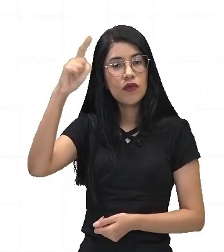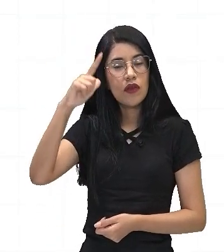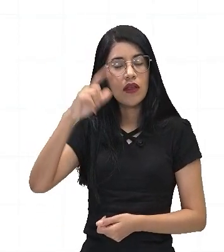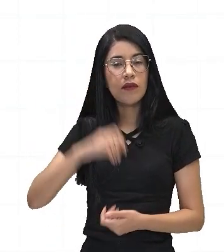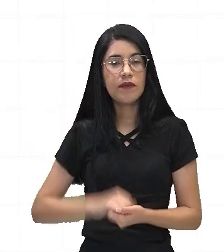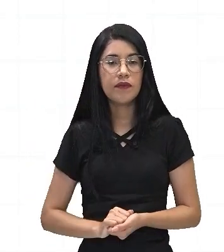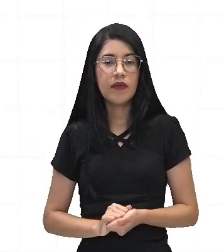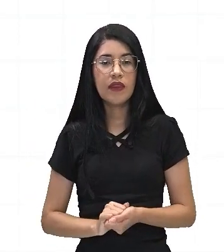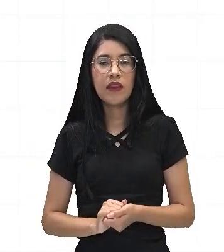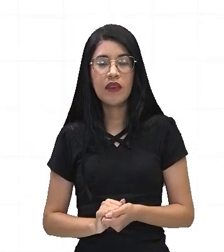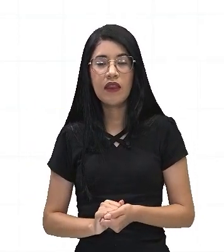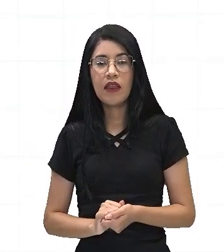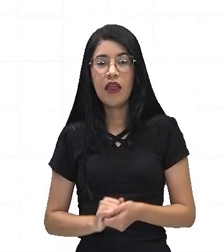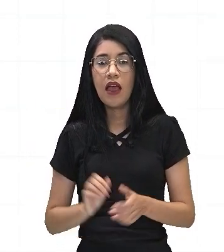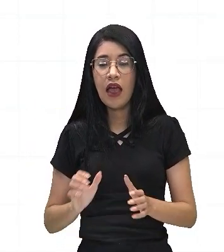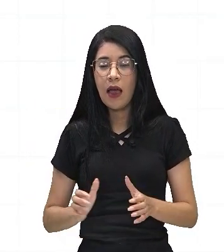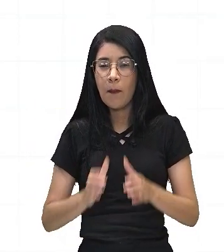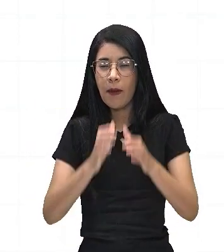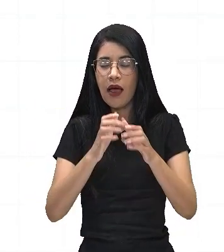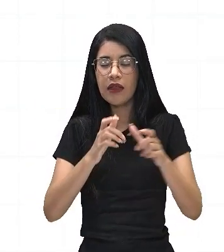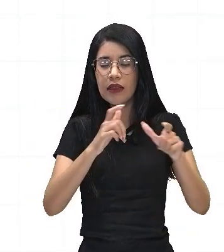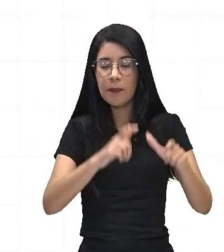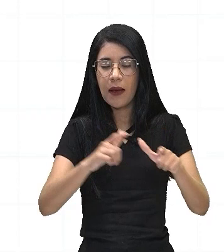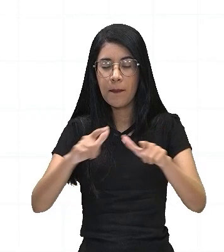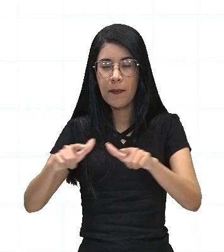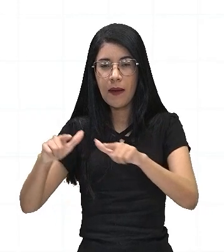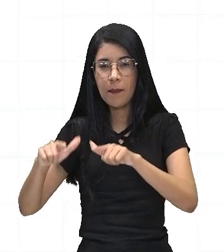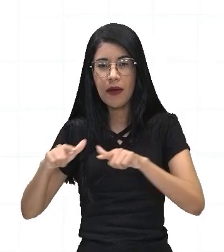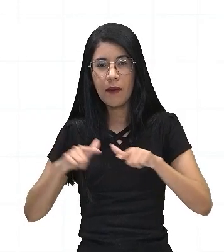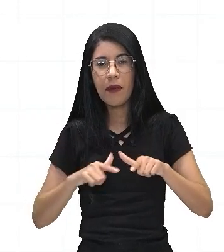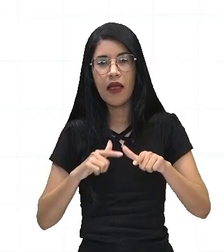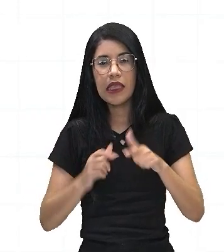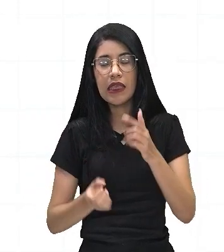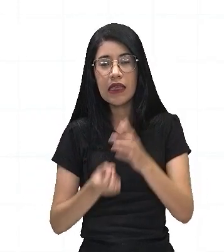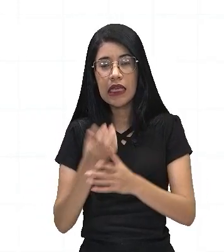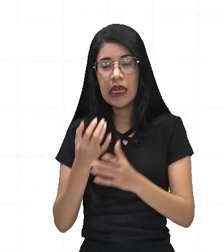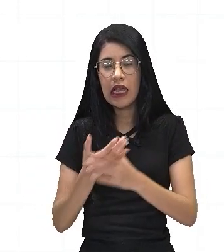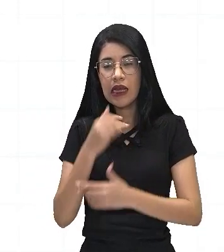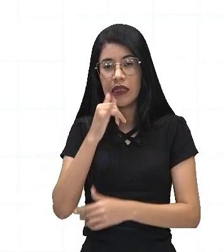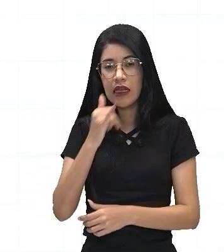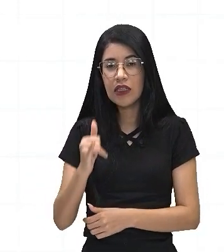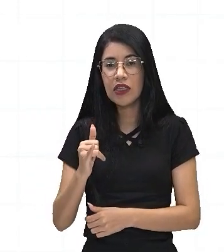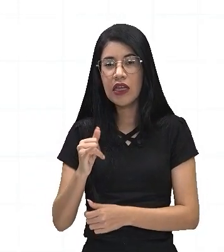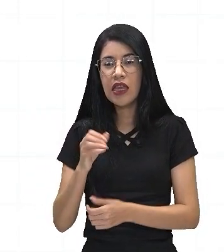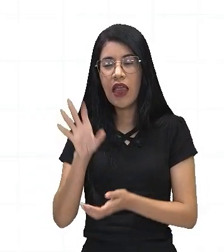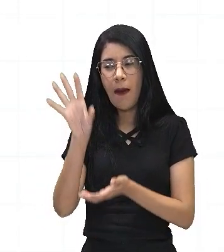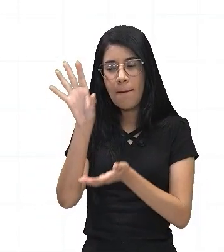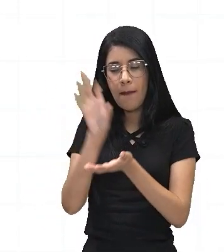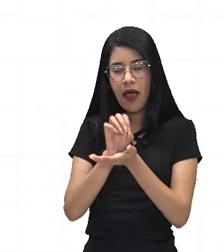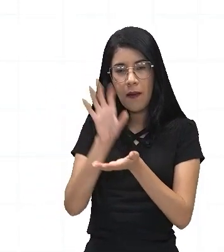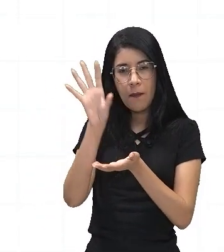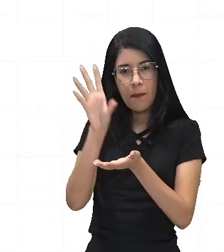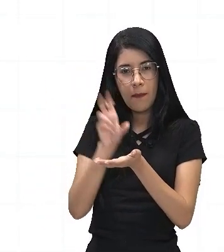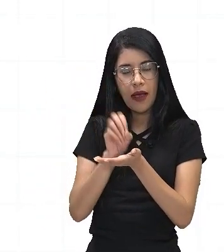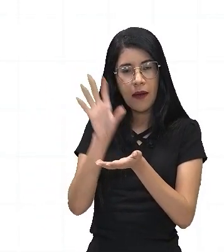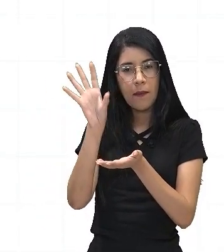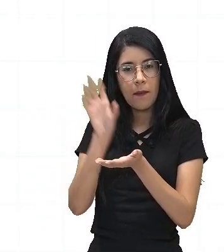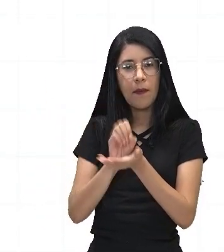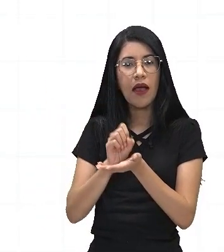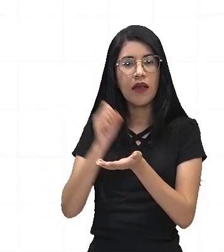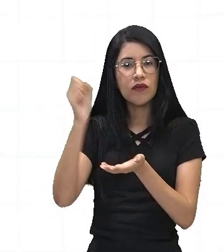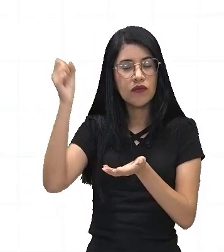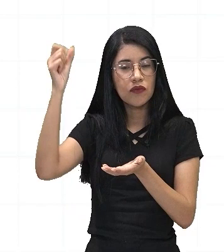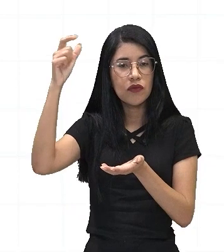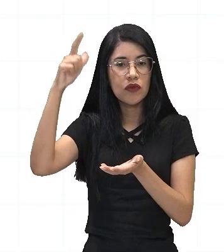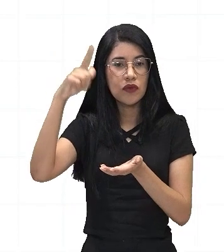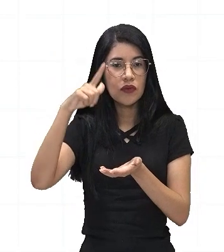Usinas solares são estações de energia de geração elétrica que captam a energia proveniente das